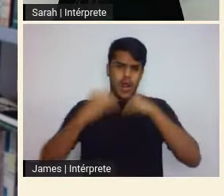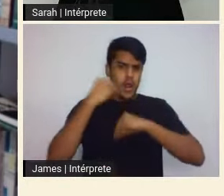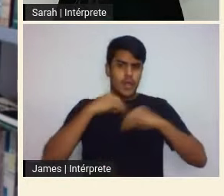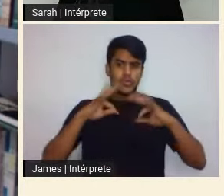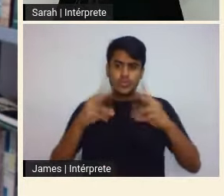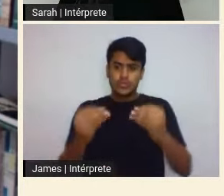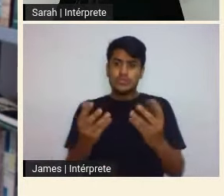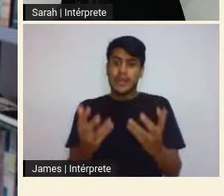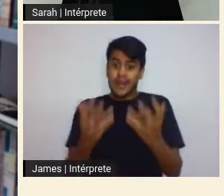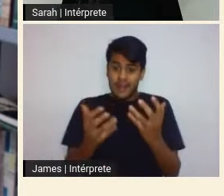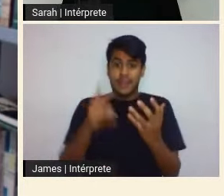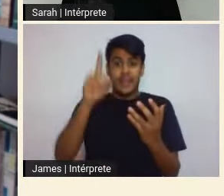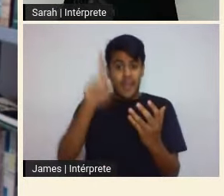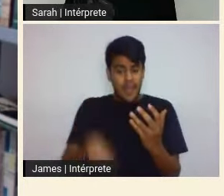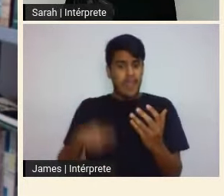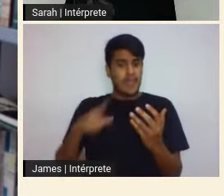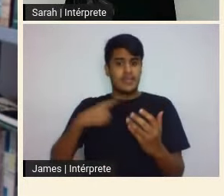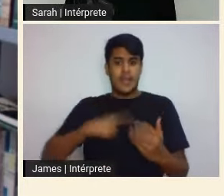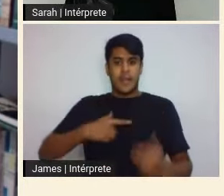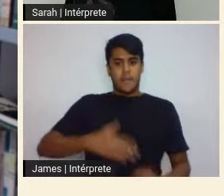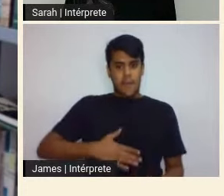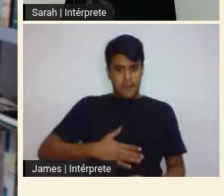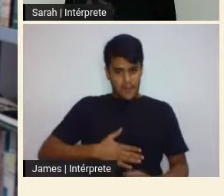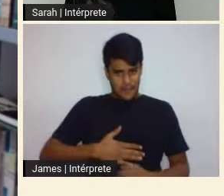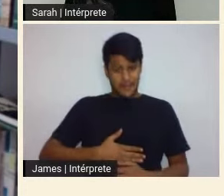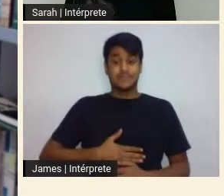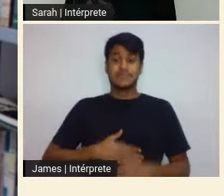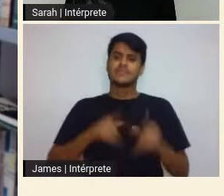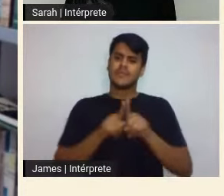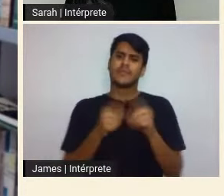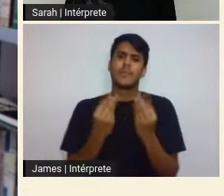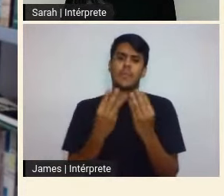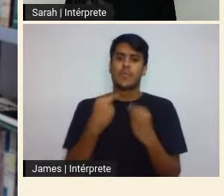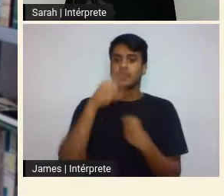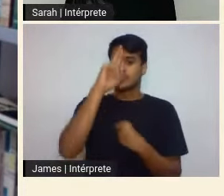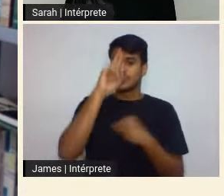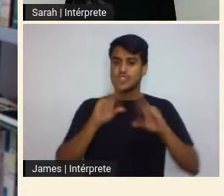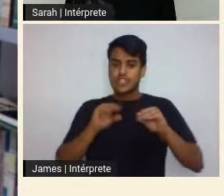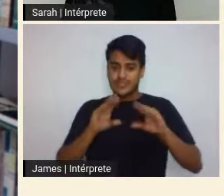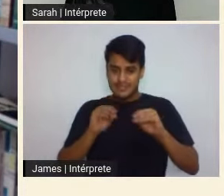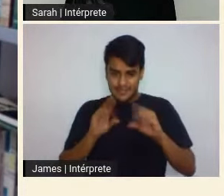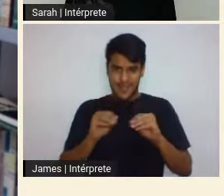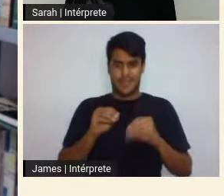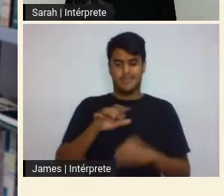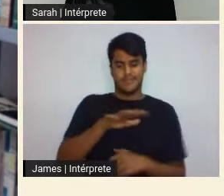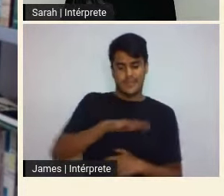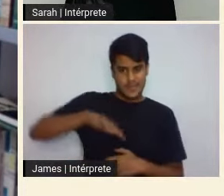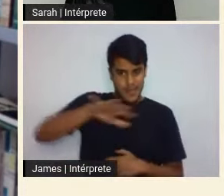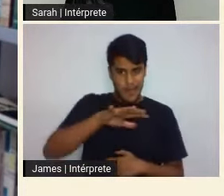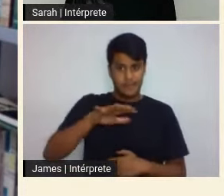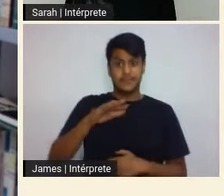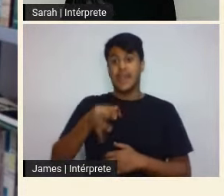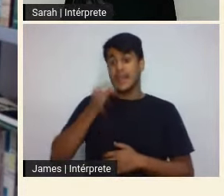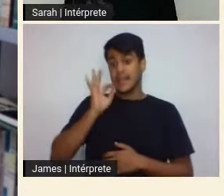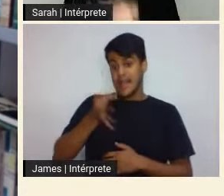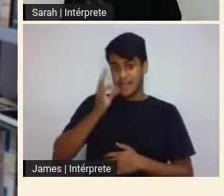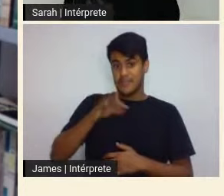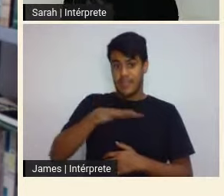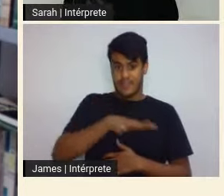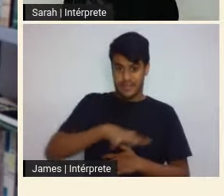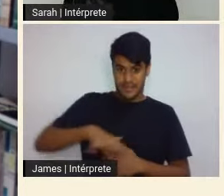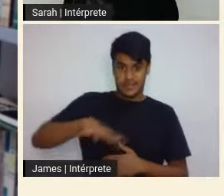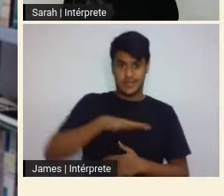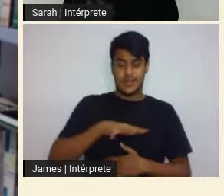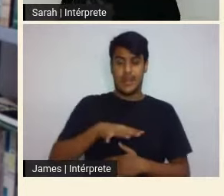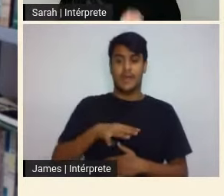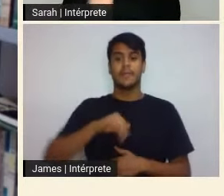o Congresso teve muito mais jantares regionais, cafés regionais, do que qualquer discussão, né,